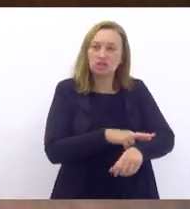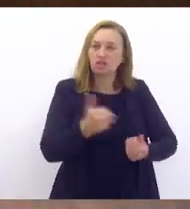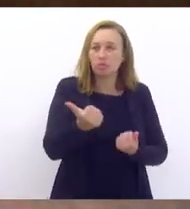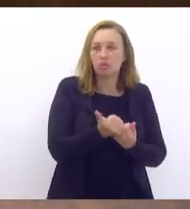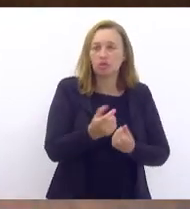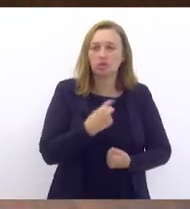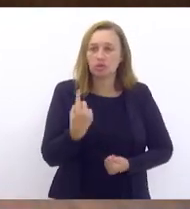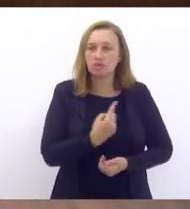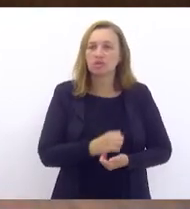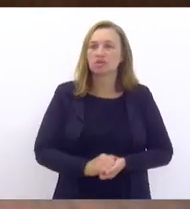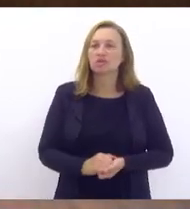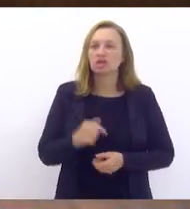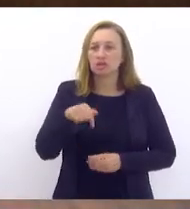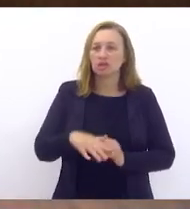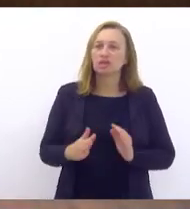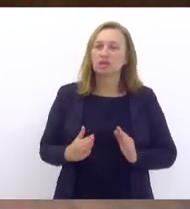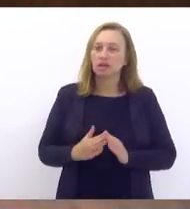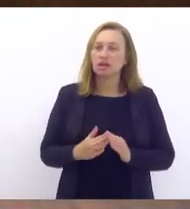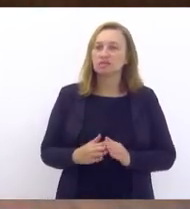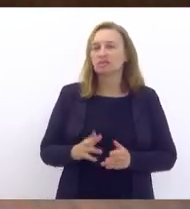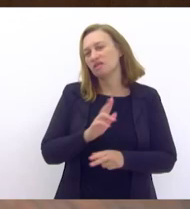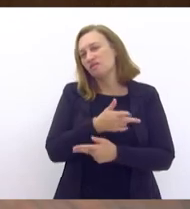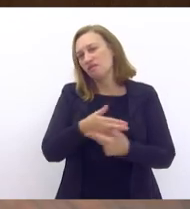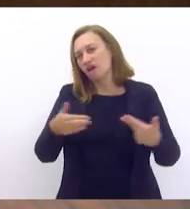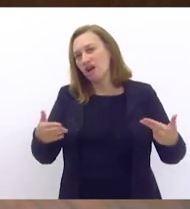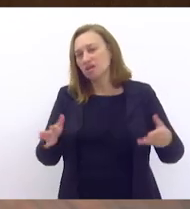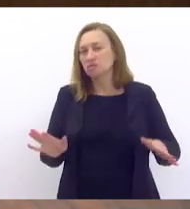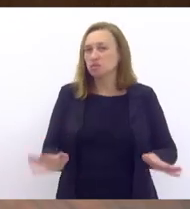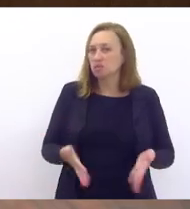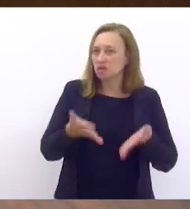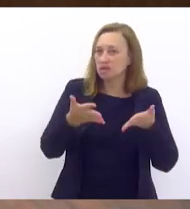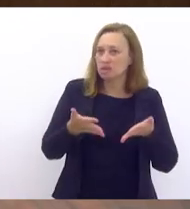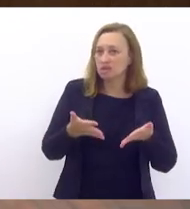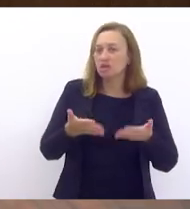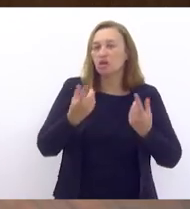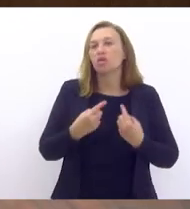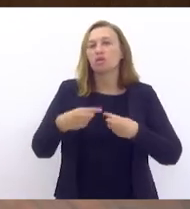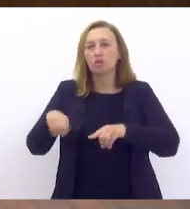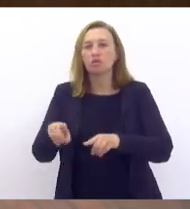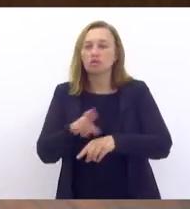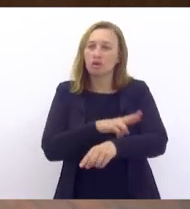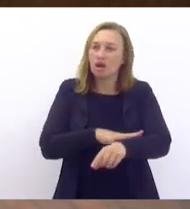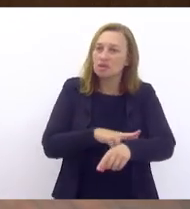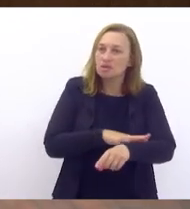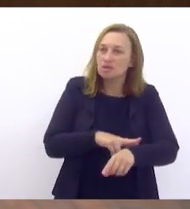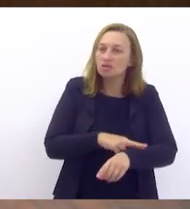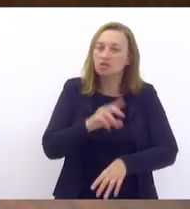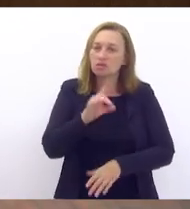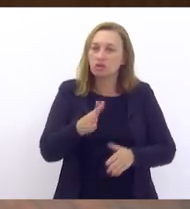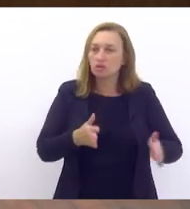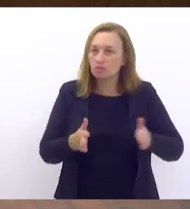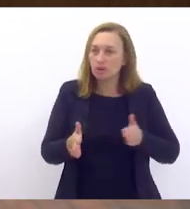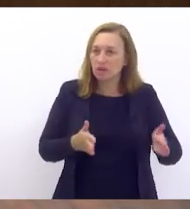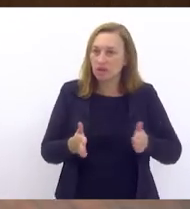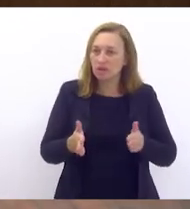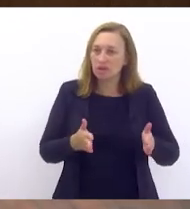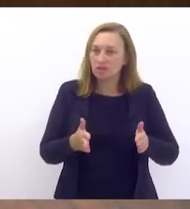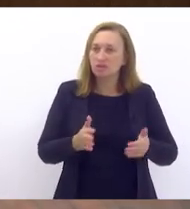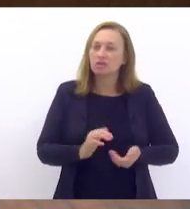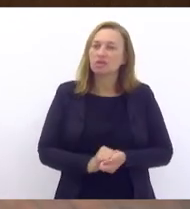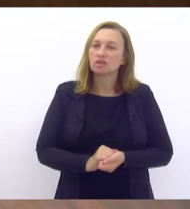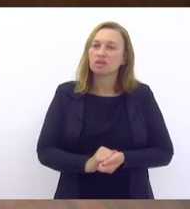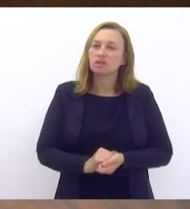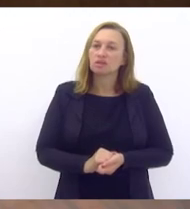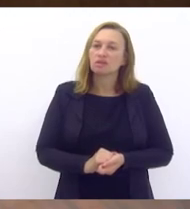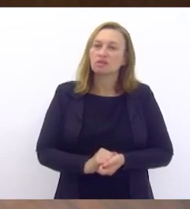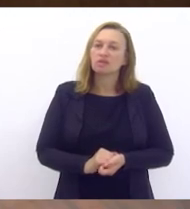apoio. E aqui na casa transitam várias iniciativas de combate ao racismo. Só no período que eu estou à frente da comissão